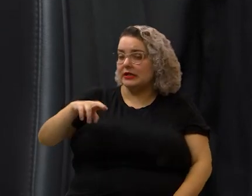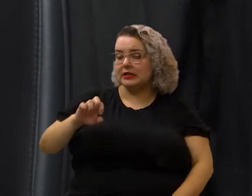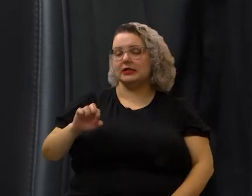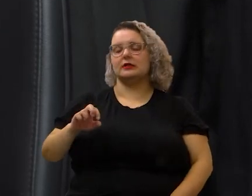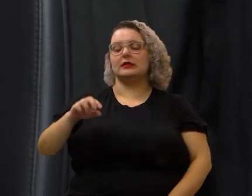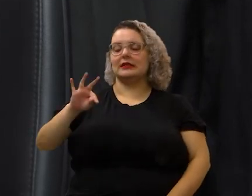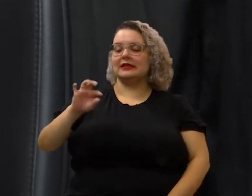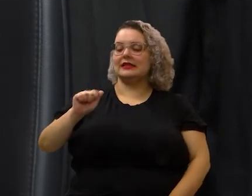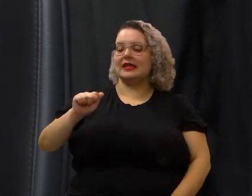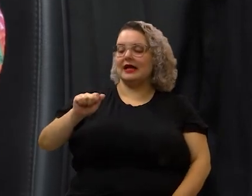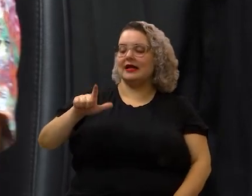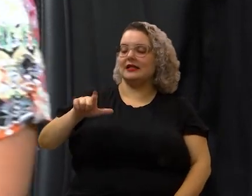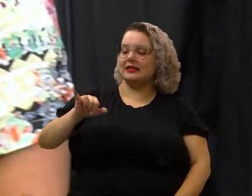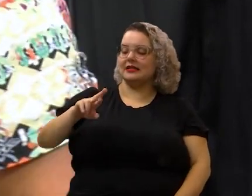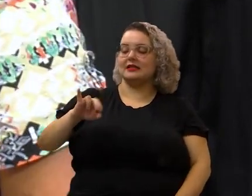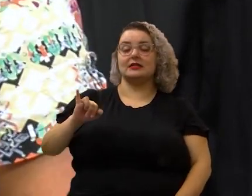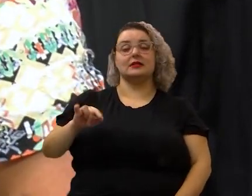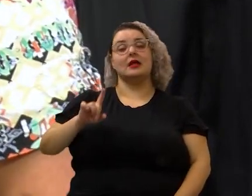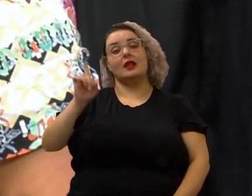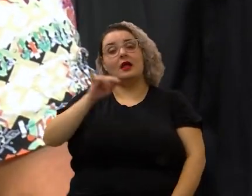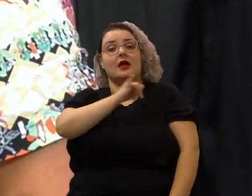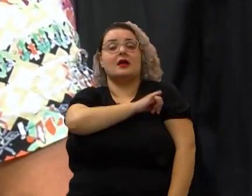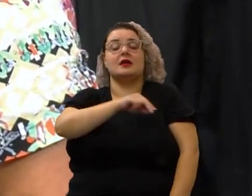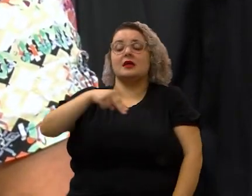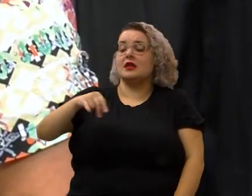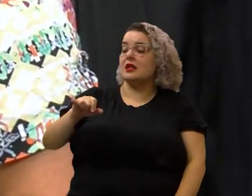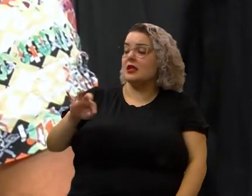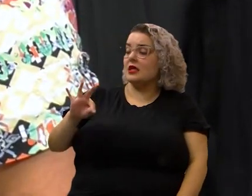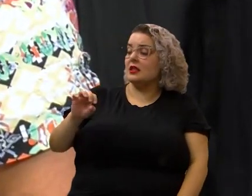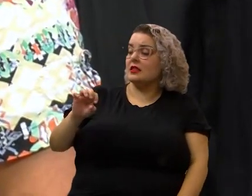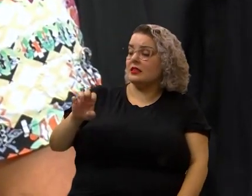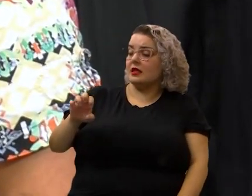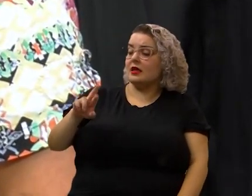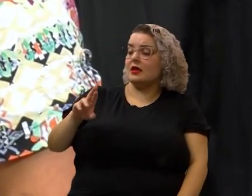em Niterói. Então foi um momento assim que chegou uma